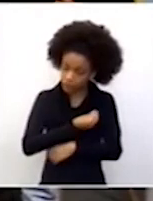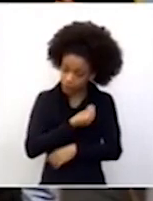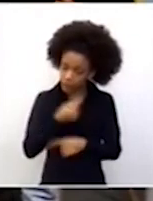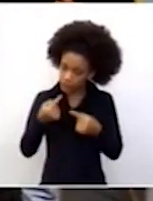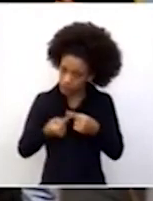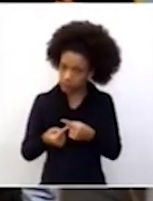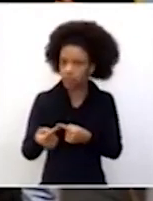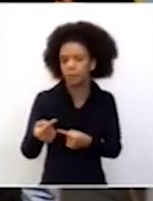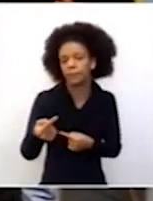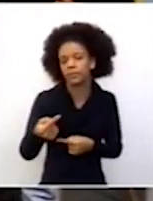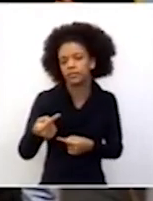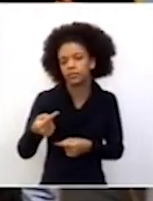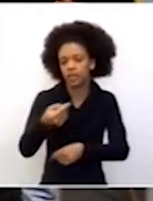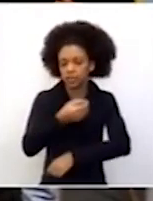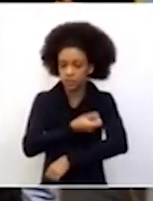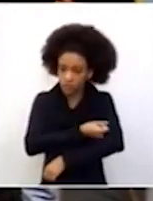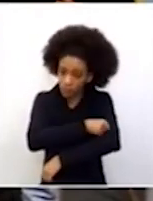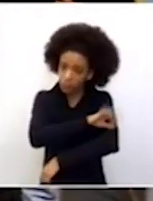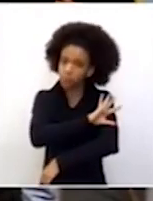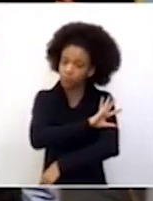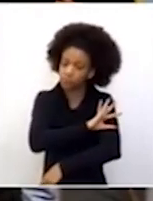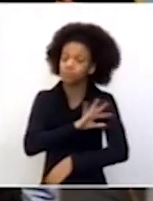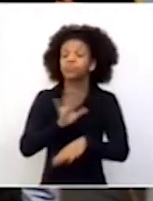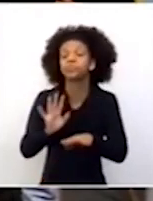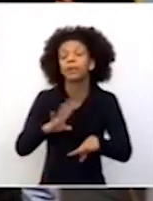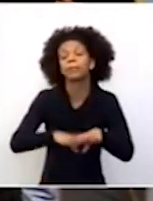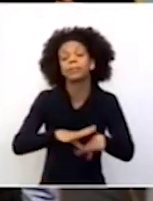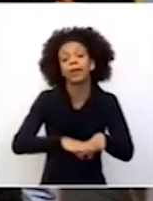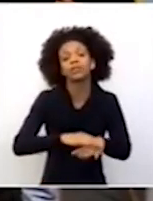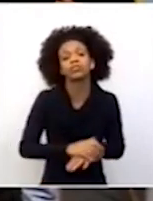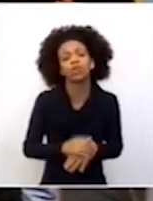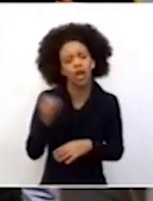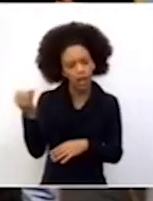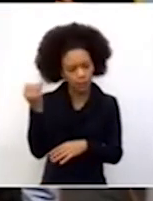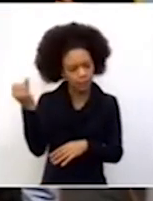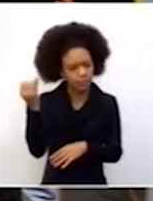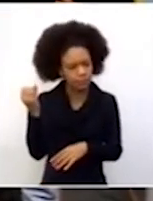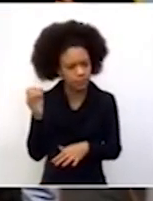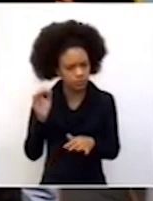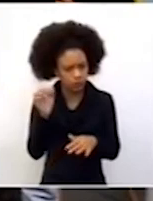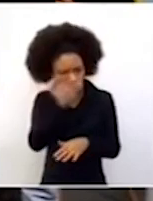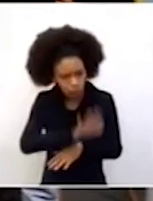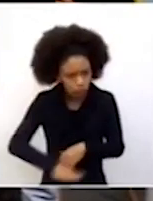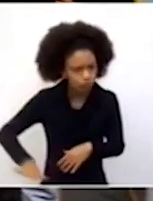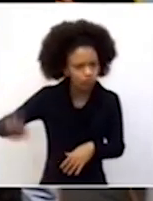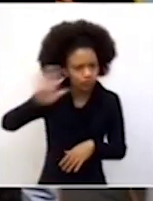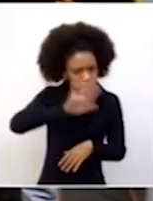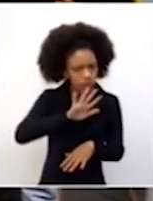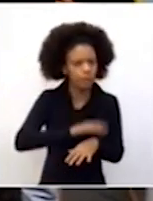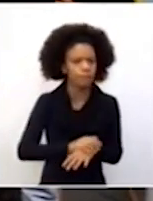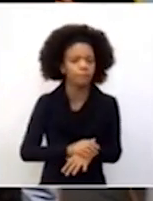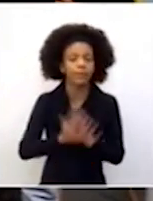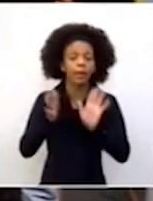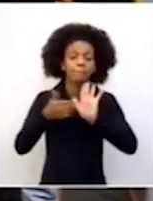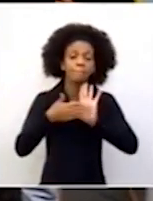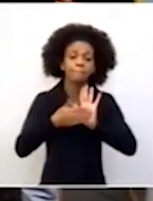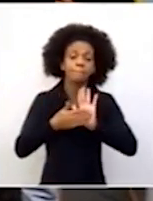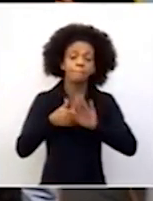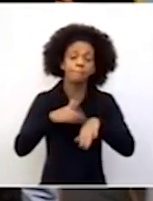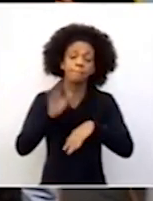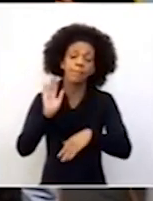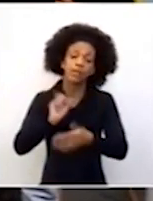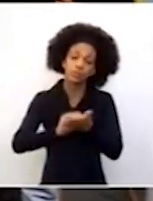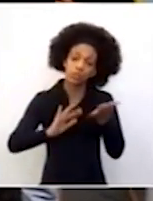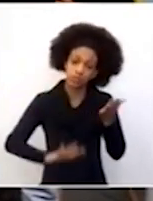aqui dos anos iniciais na matemática, tá? Que é um modo um pouco mais geral no âmbito da matemática, nós vamos propor mais uma atividade, assim,